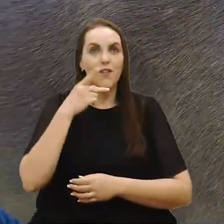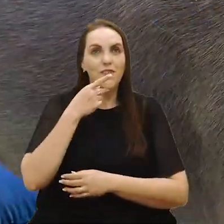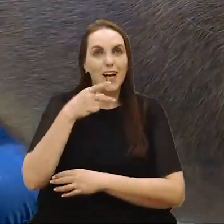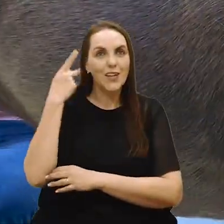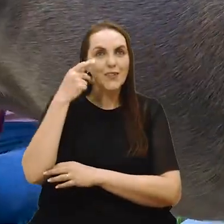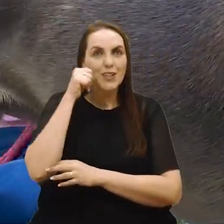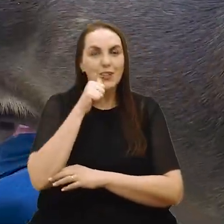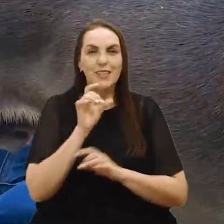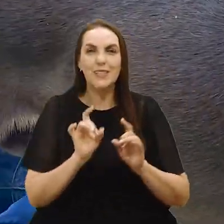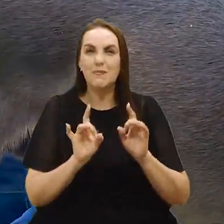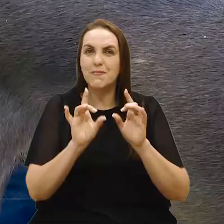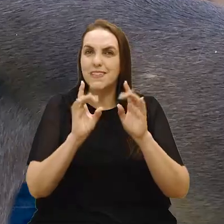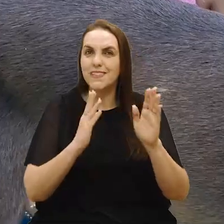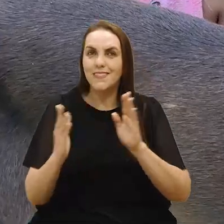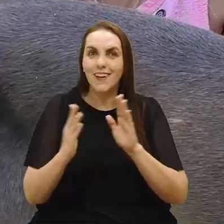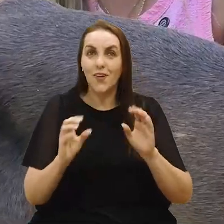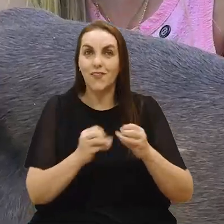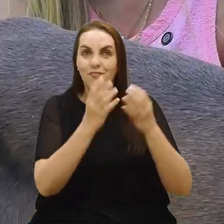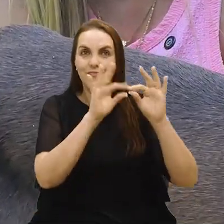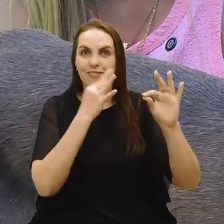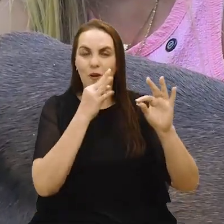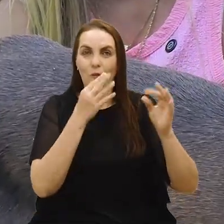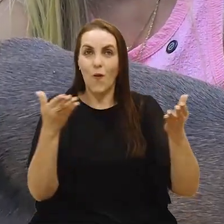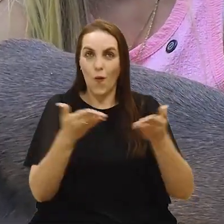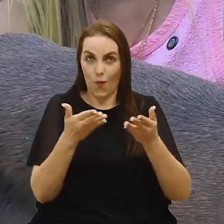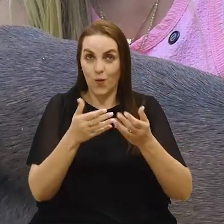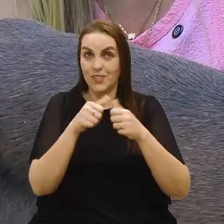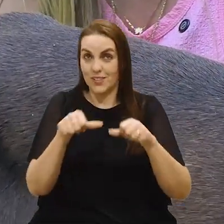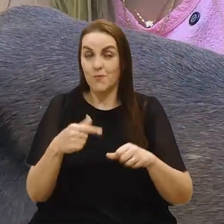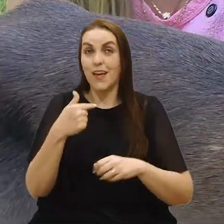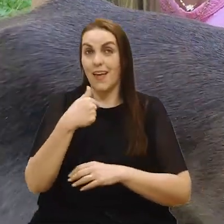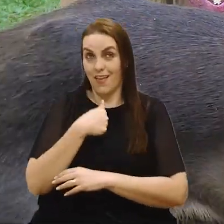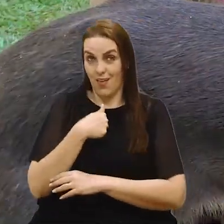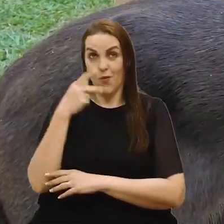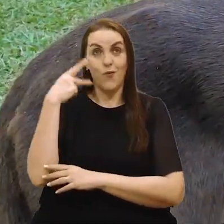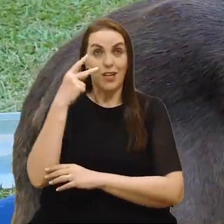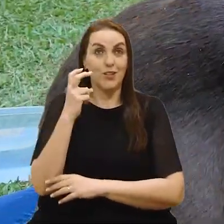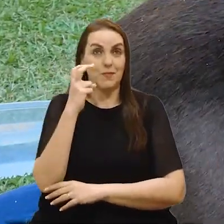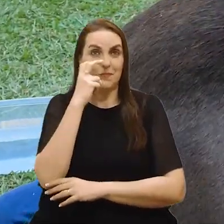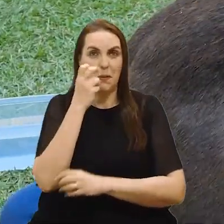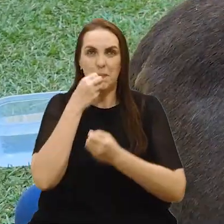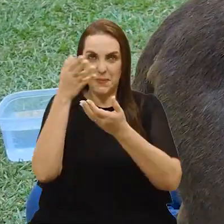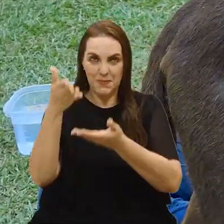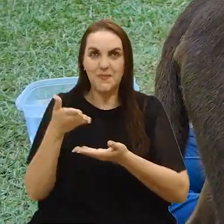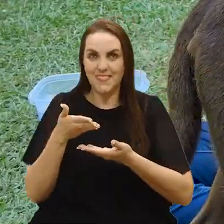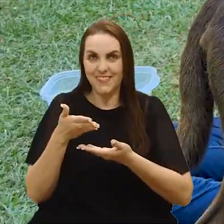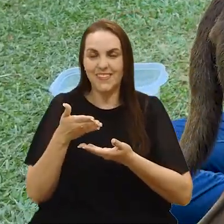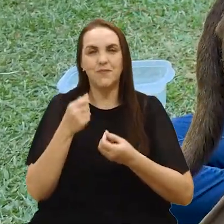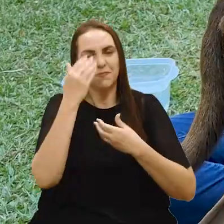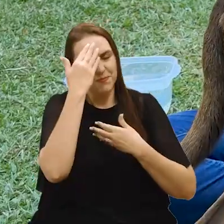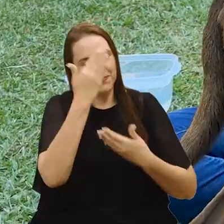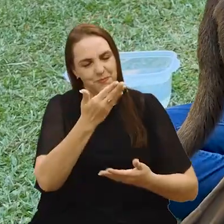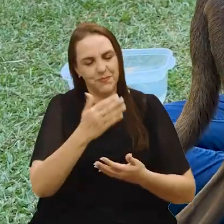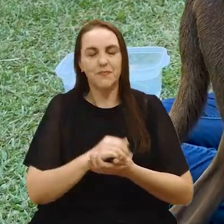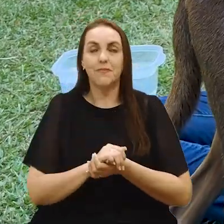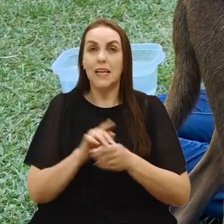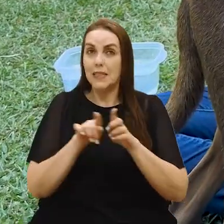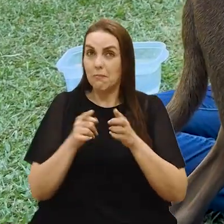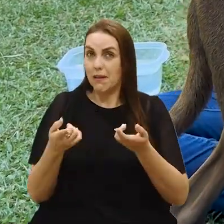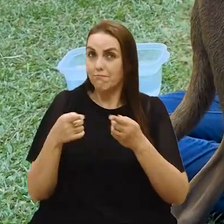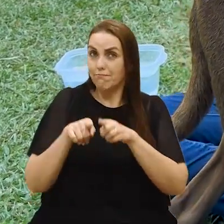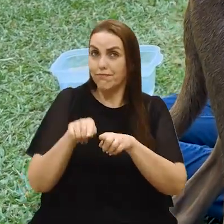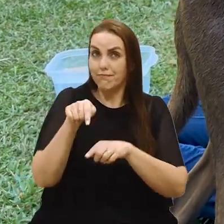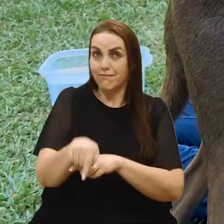Fala Vereador, a edição especial Festa da Uva. Hoje estamos eu, vereadora Andressa Malman, bem-vinda. Muito obrigada. E o nosso companheiro